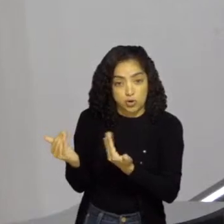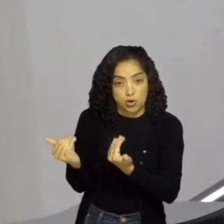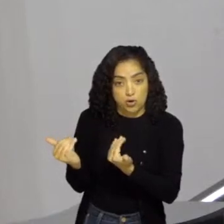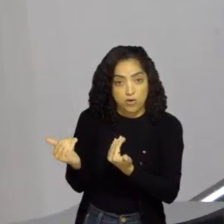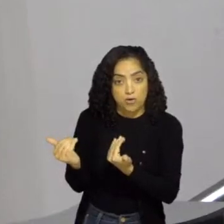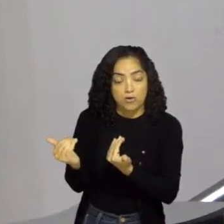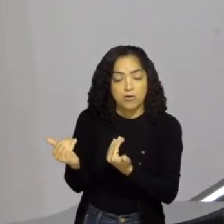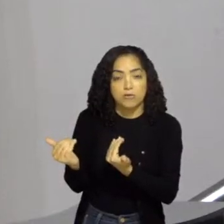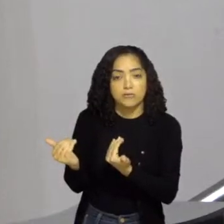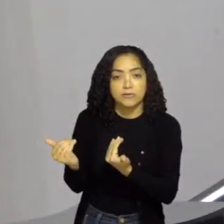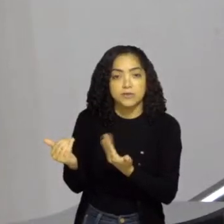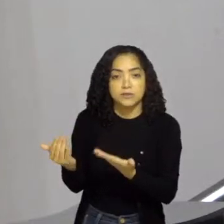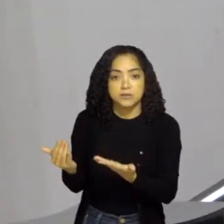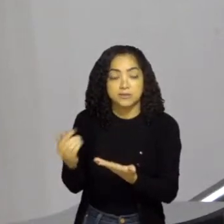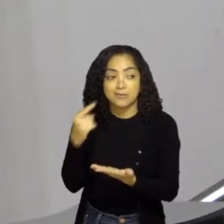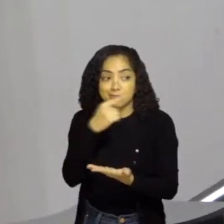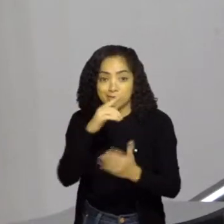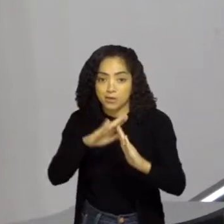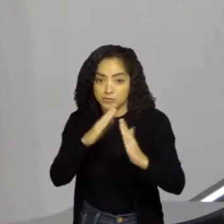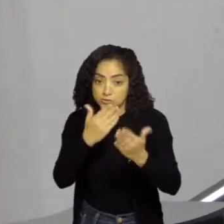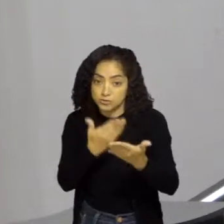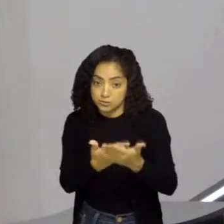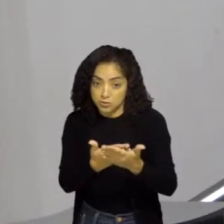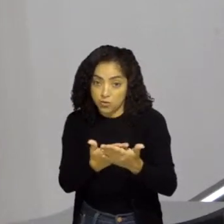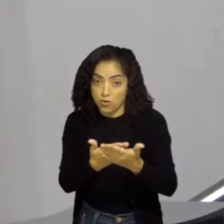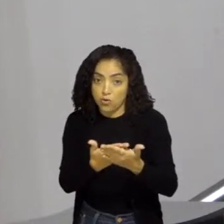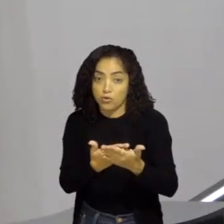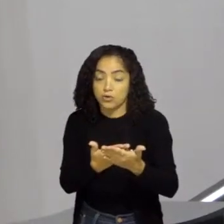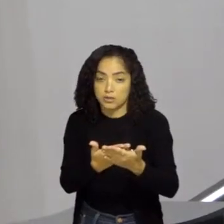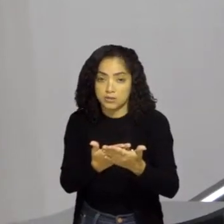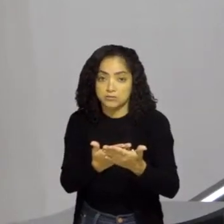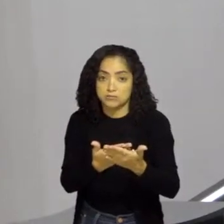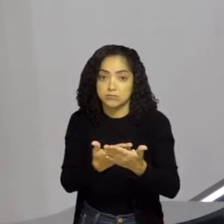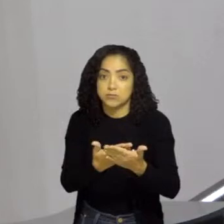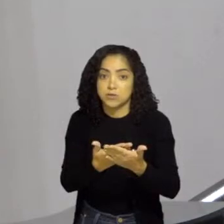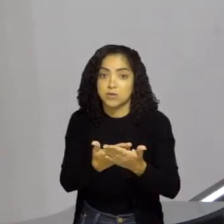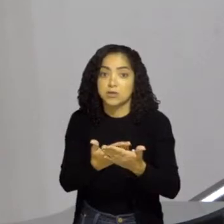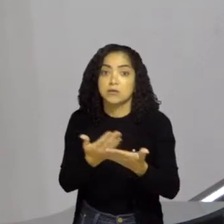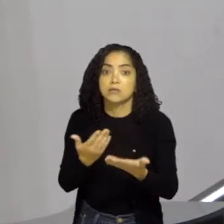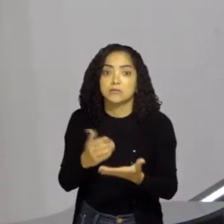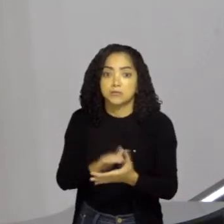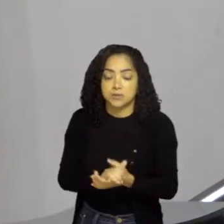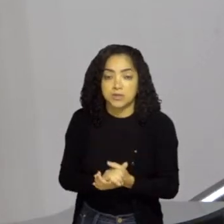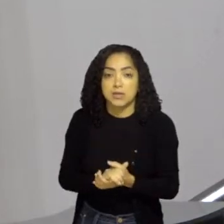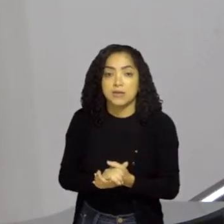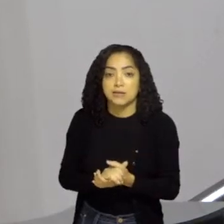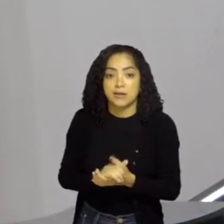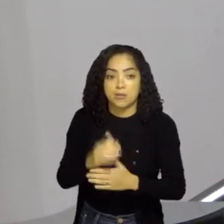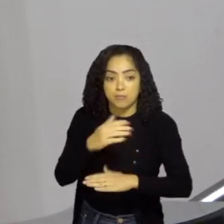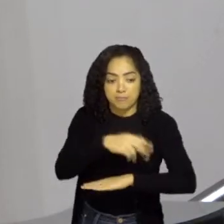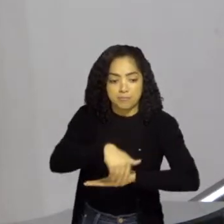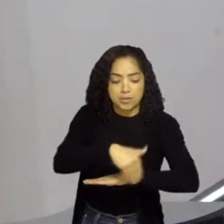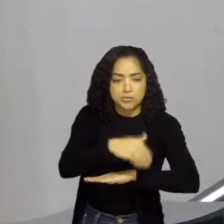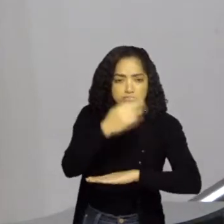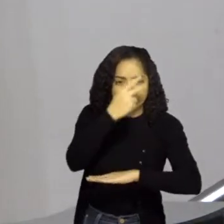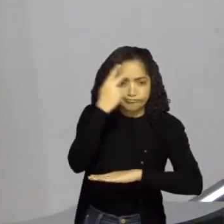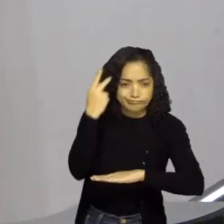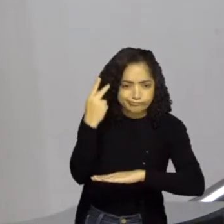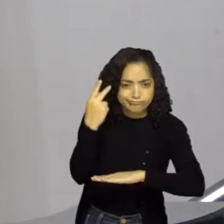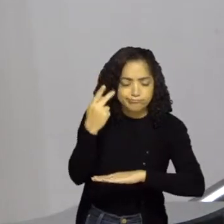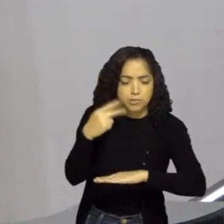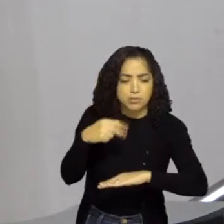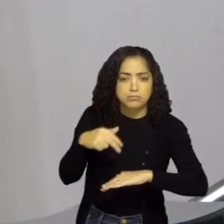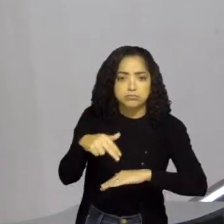Instituto Estadual de Educação foram importunadas por esses